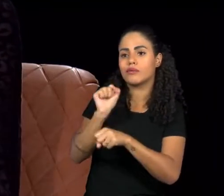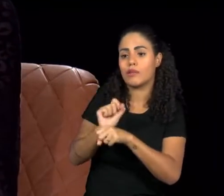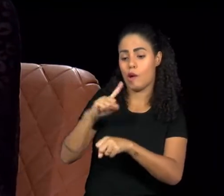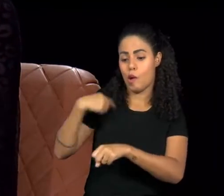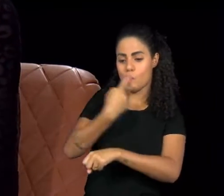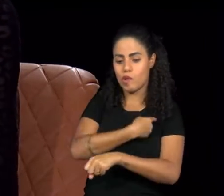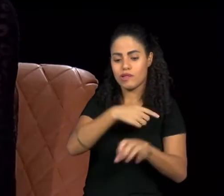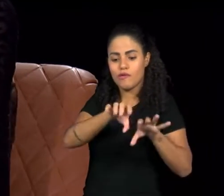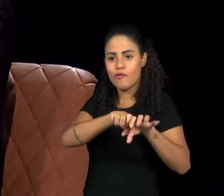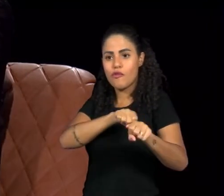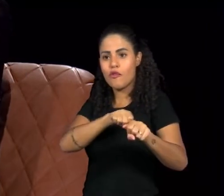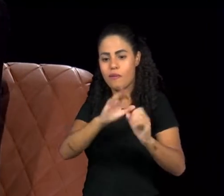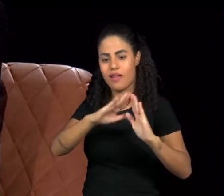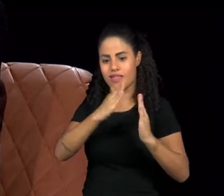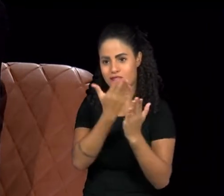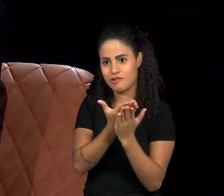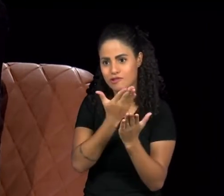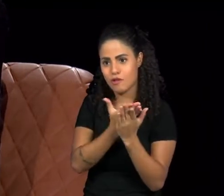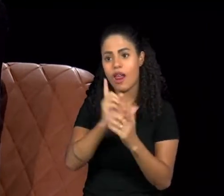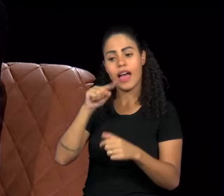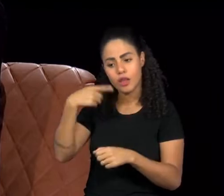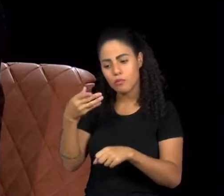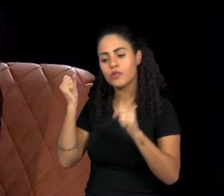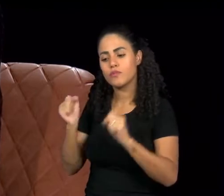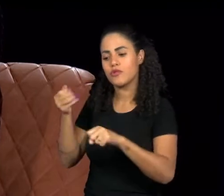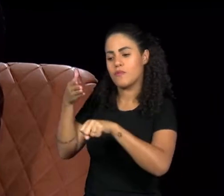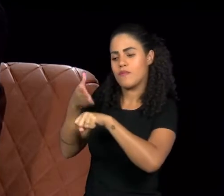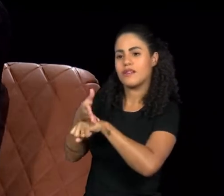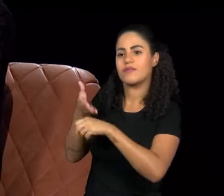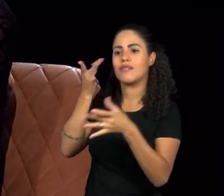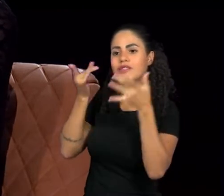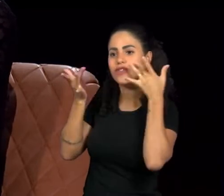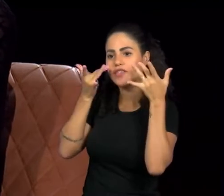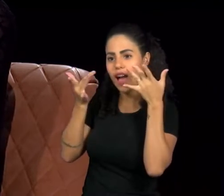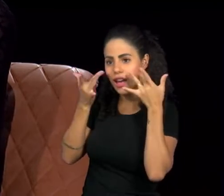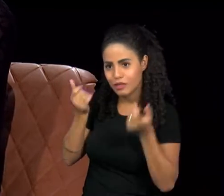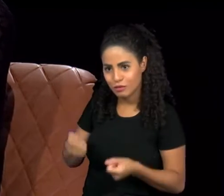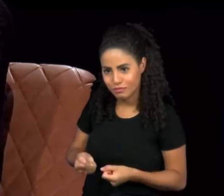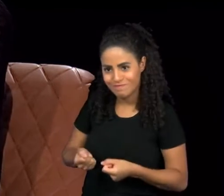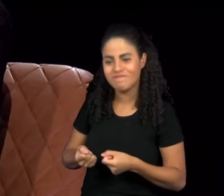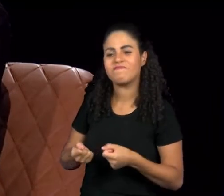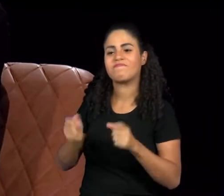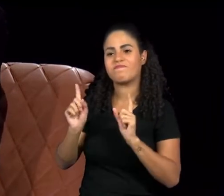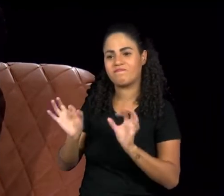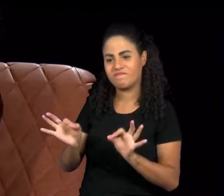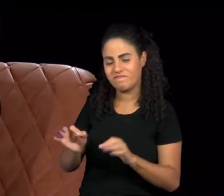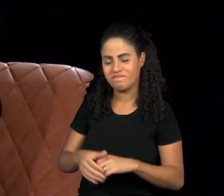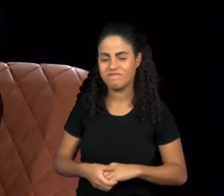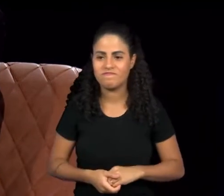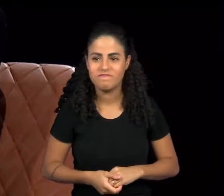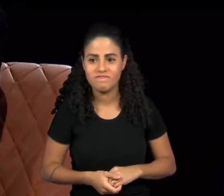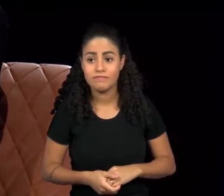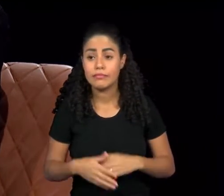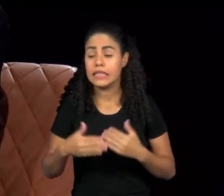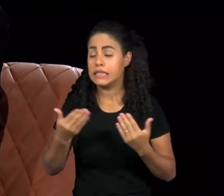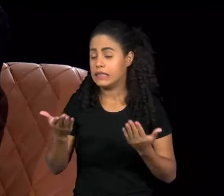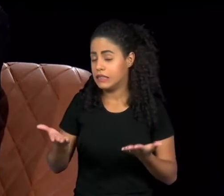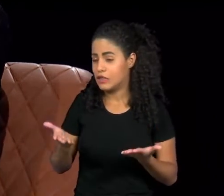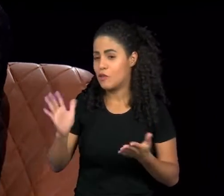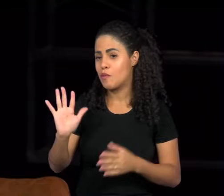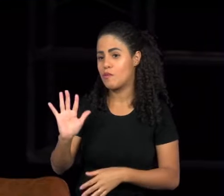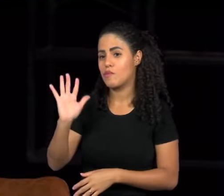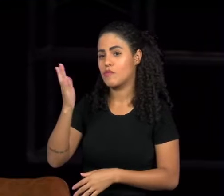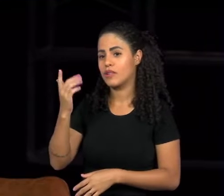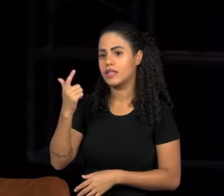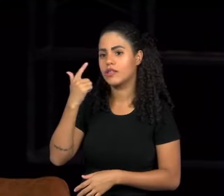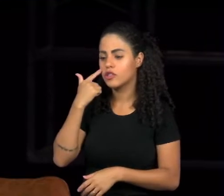ia saindo da escola, a gente ia entrando. O Richelli também estava nesse espetáculo. E, então,